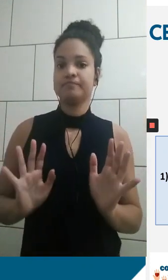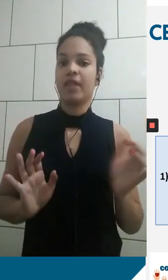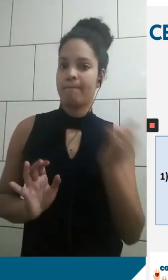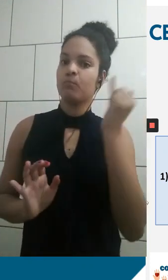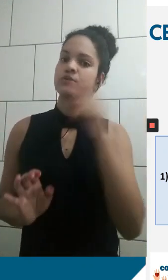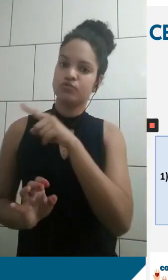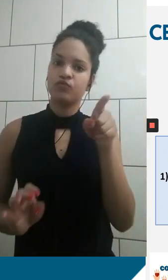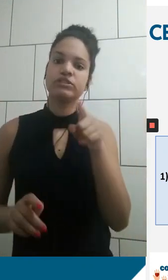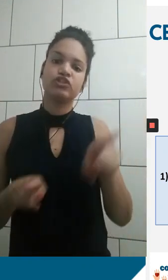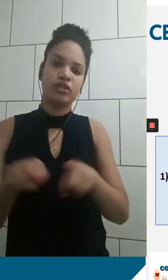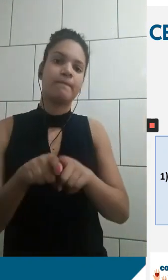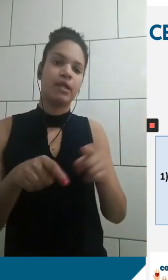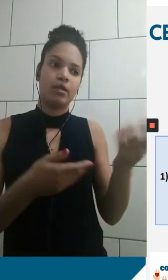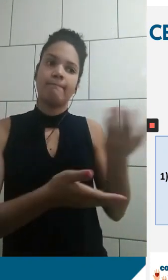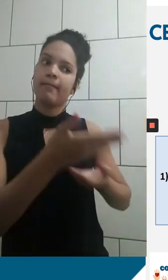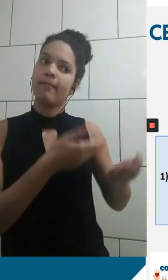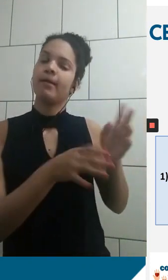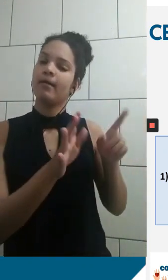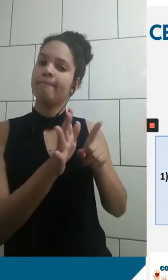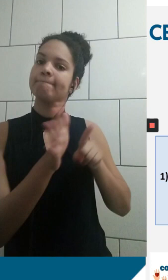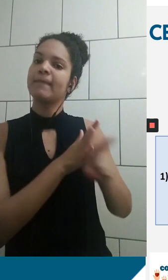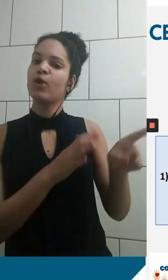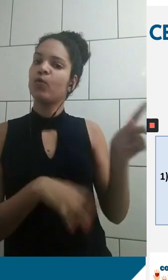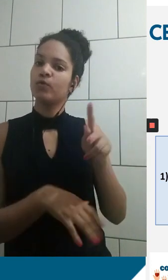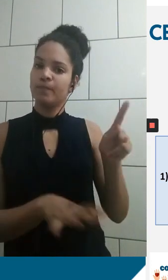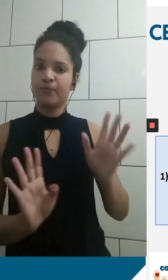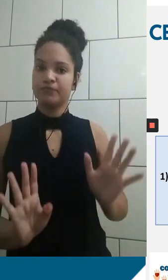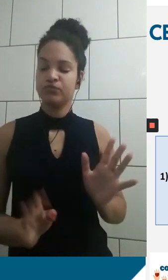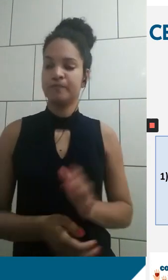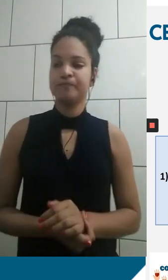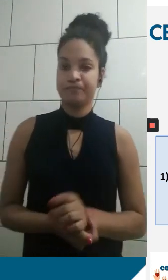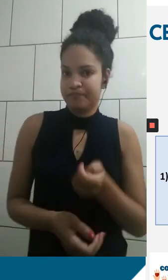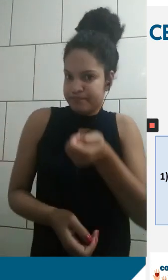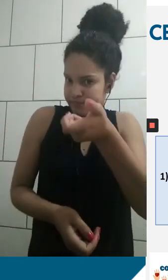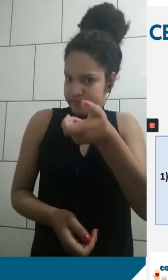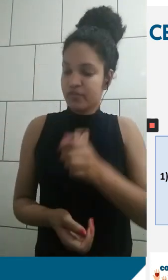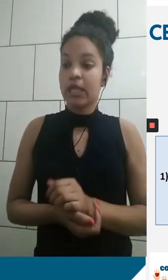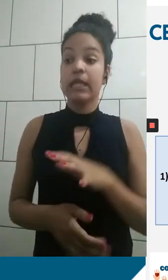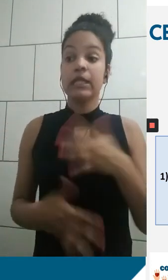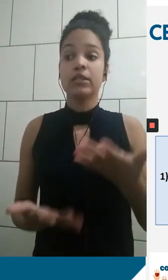dica. A temperatura e o valor de pH, que fomos discutir, de pH nós discutimos